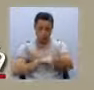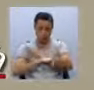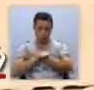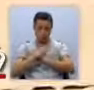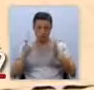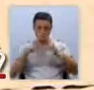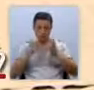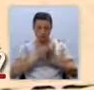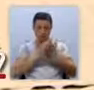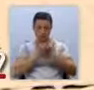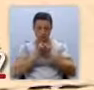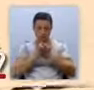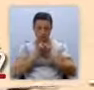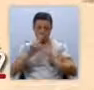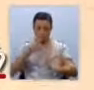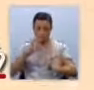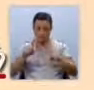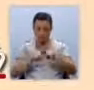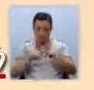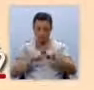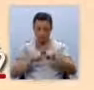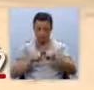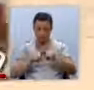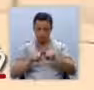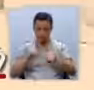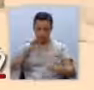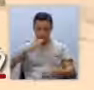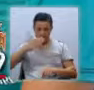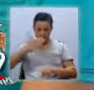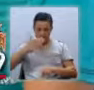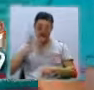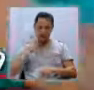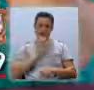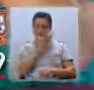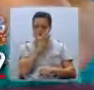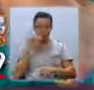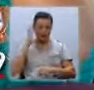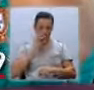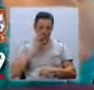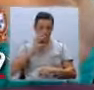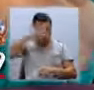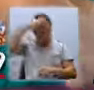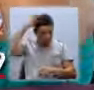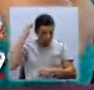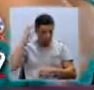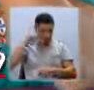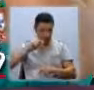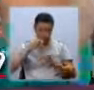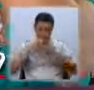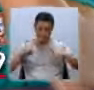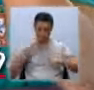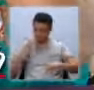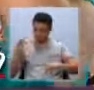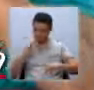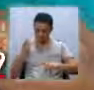ajuda para distinguir Léo e Bernardo em campo primeiramente a barba e o cabelo dele tá um corte um